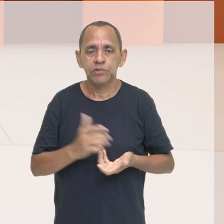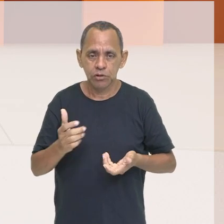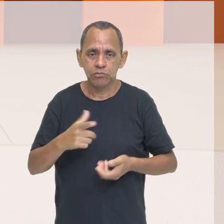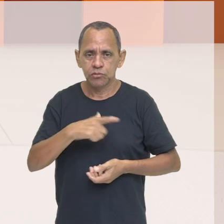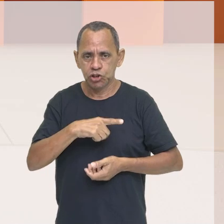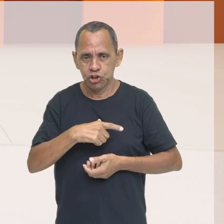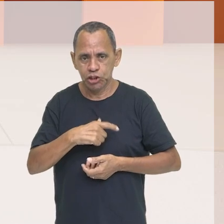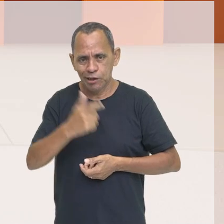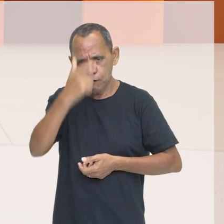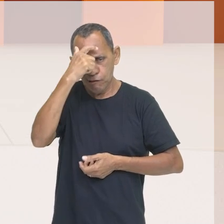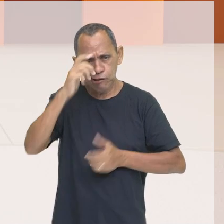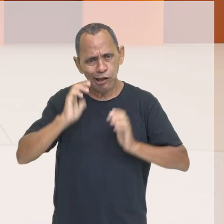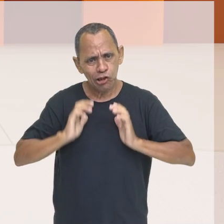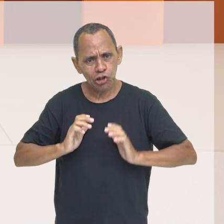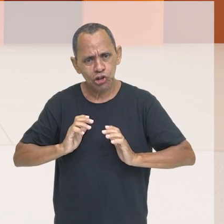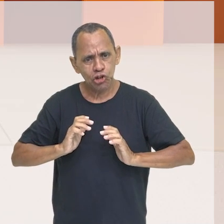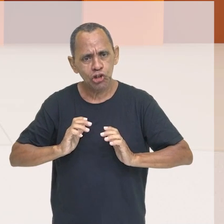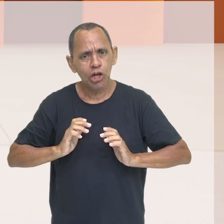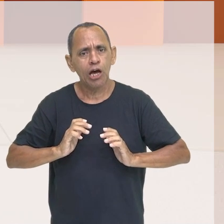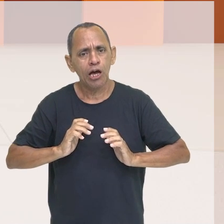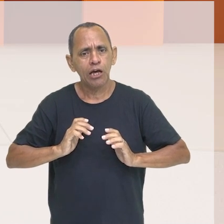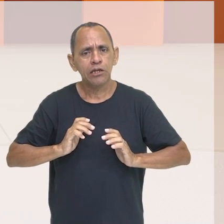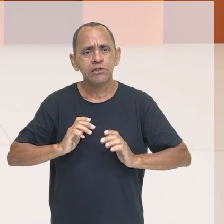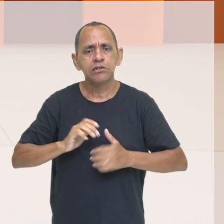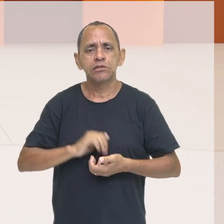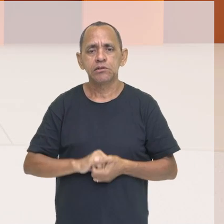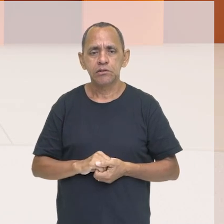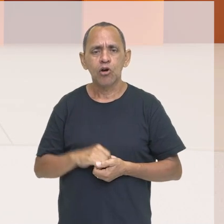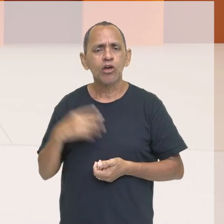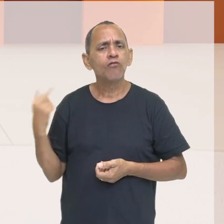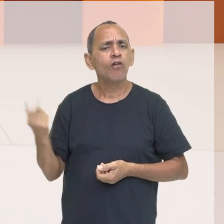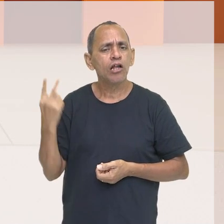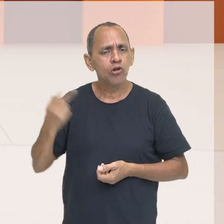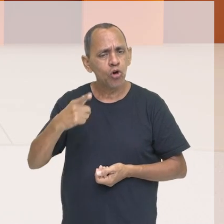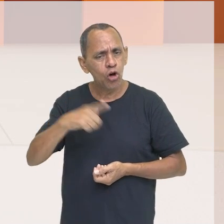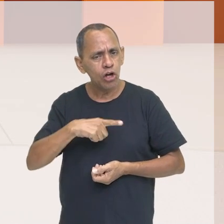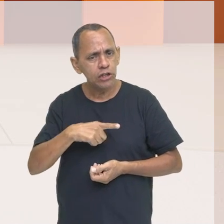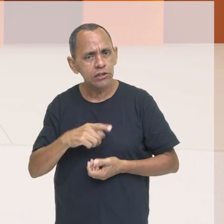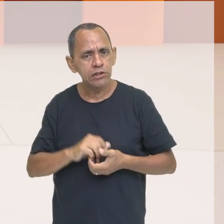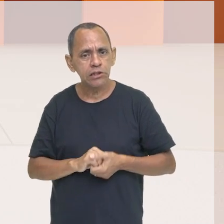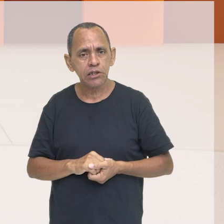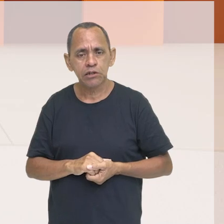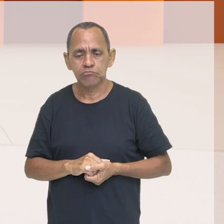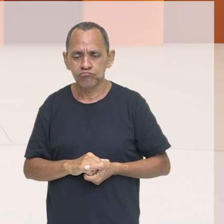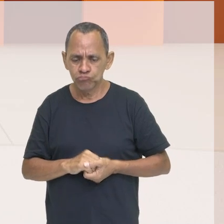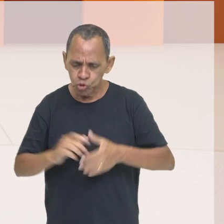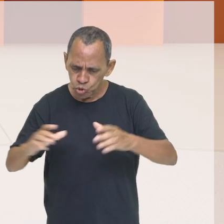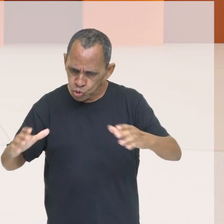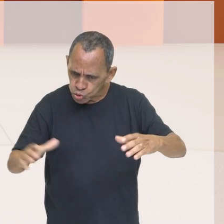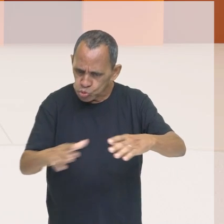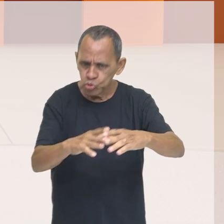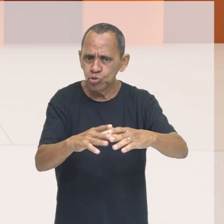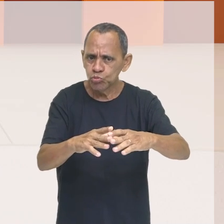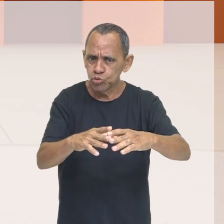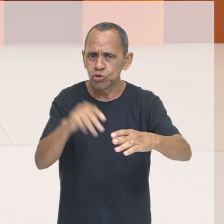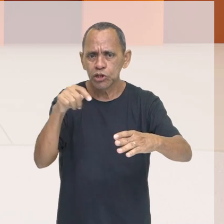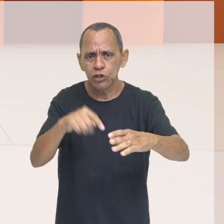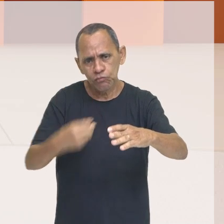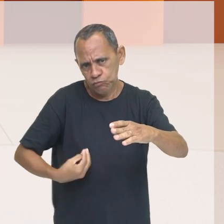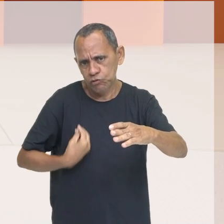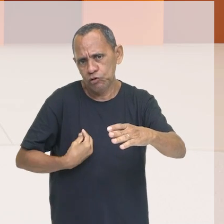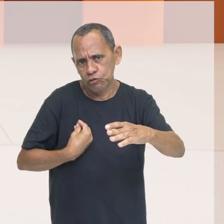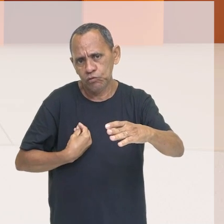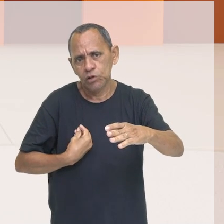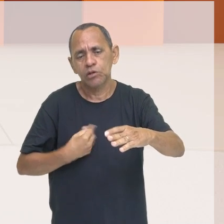significa ser reconhecido como cidadão pelos que ali vivem, assim como você também os reconhece como